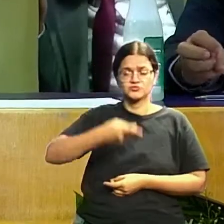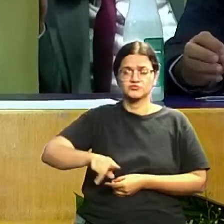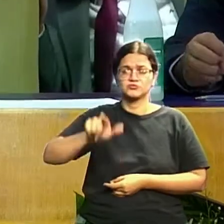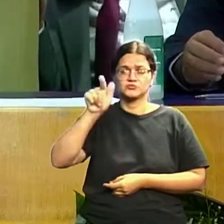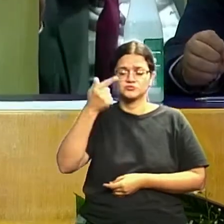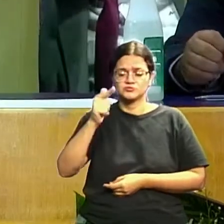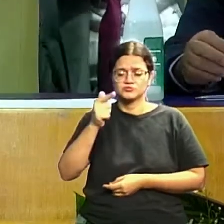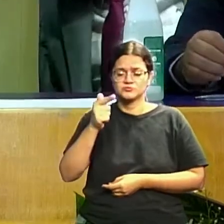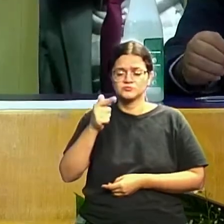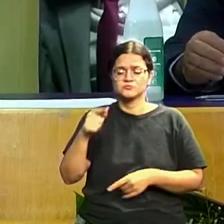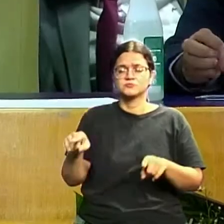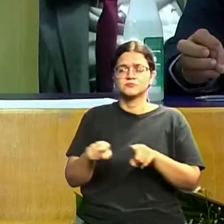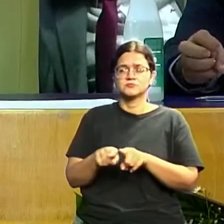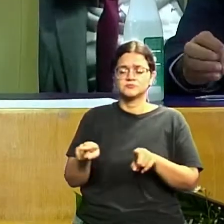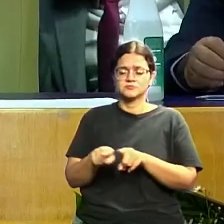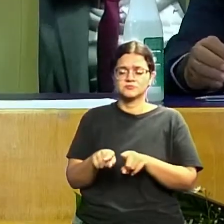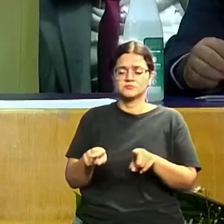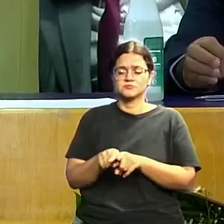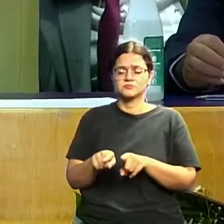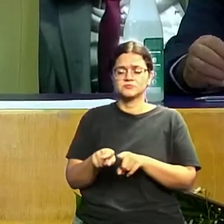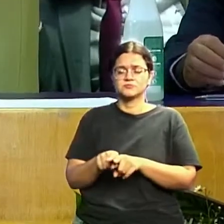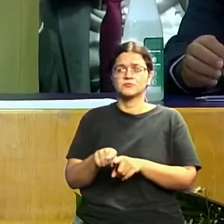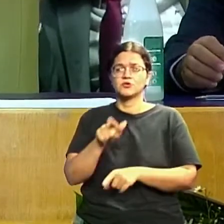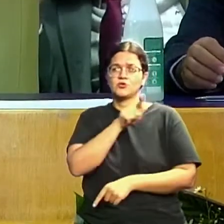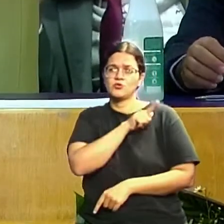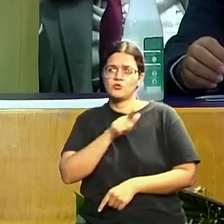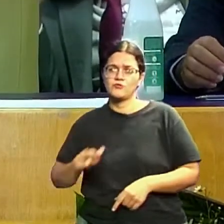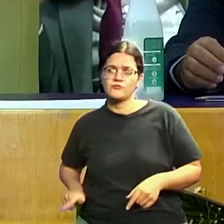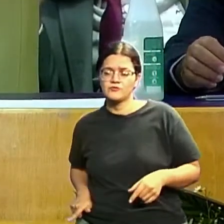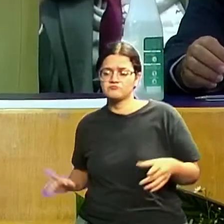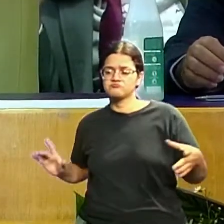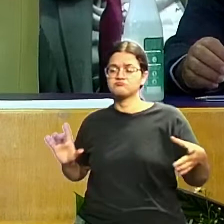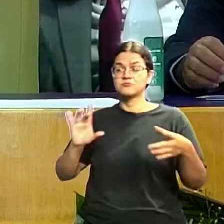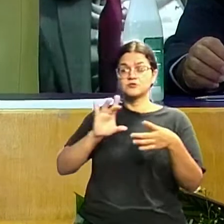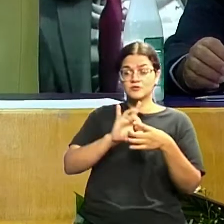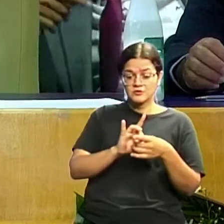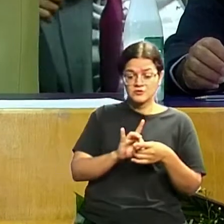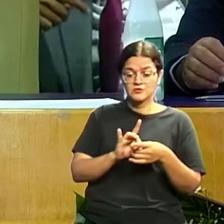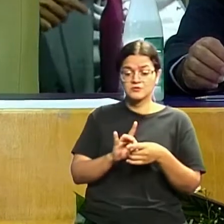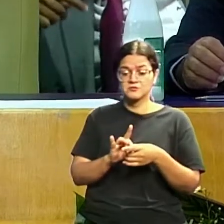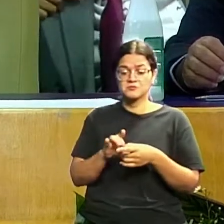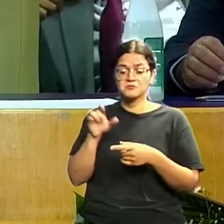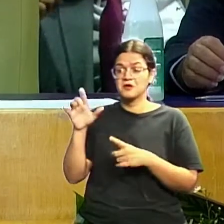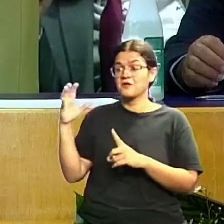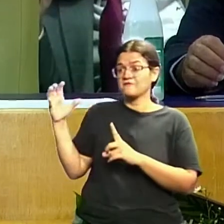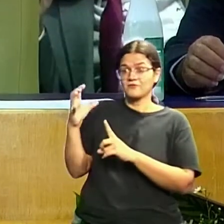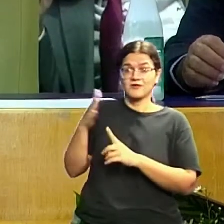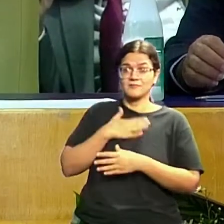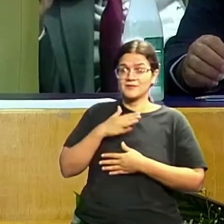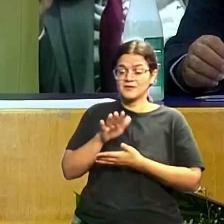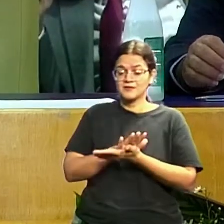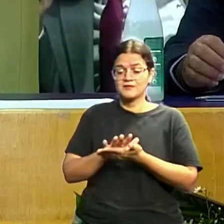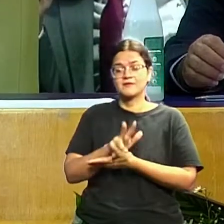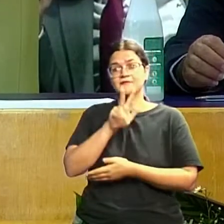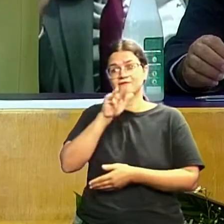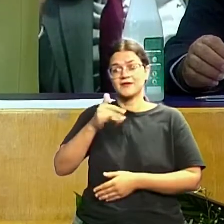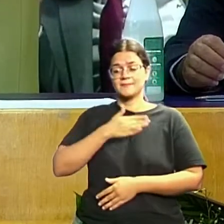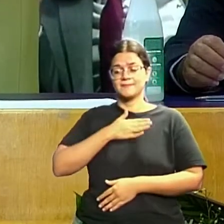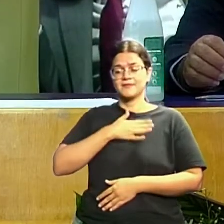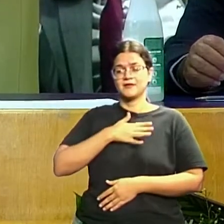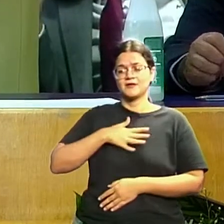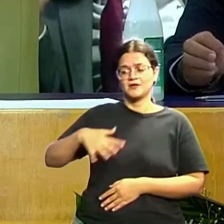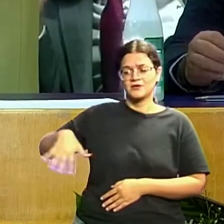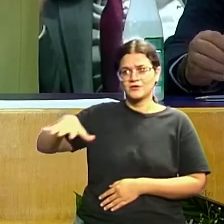Goiânia e o Governo do Estado. Coincidentemente, sem nenhuma influência minha, será na minha